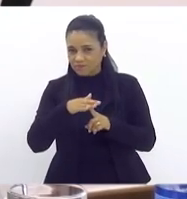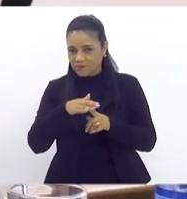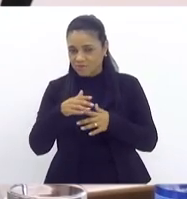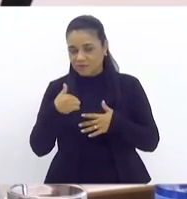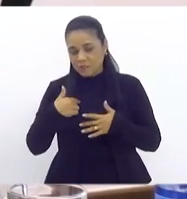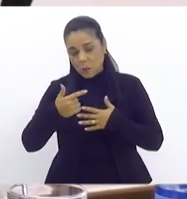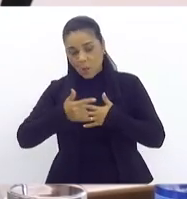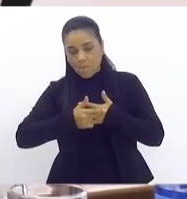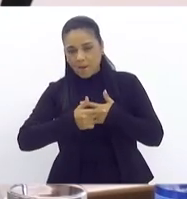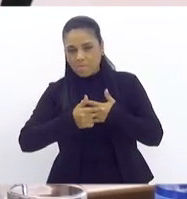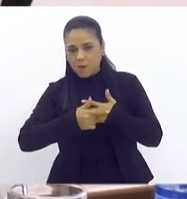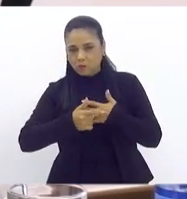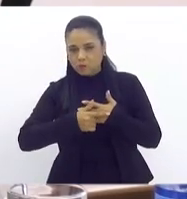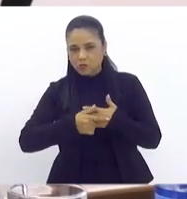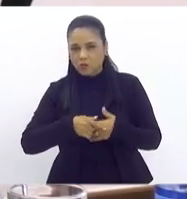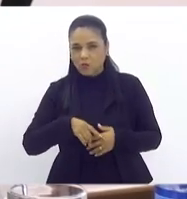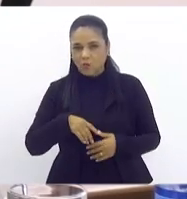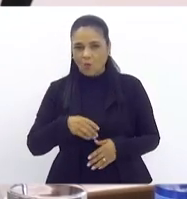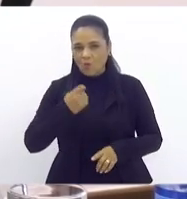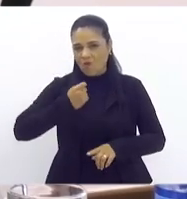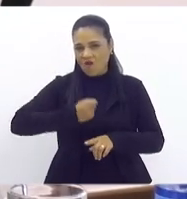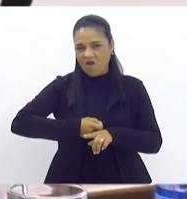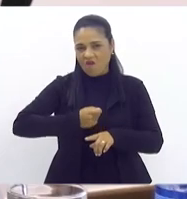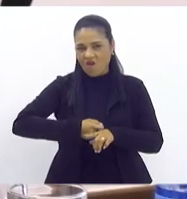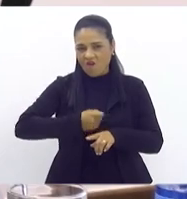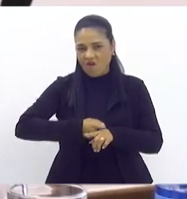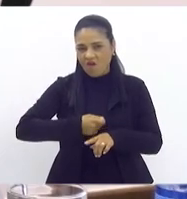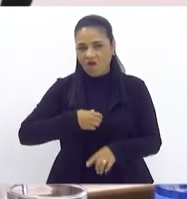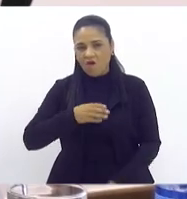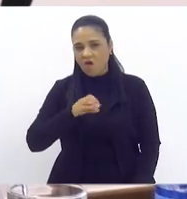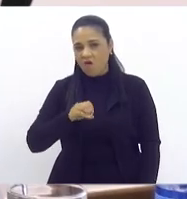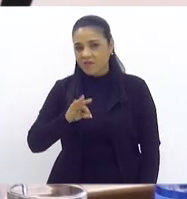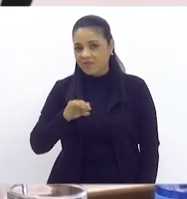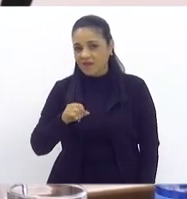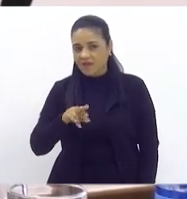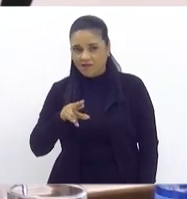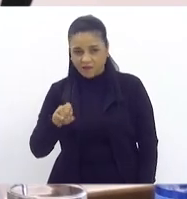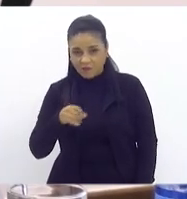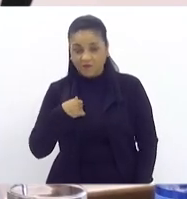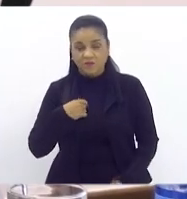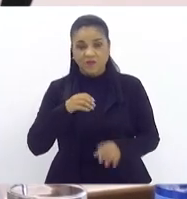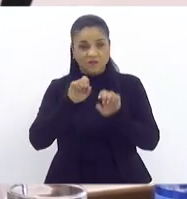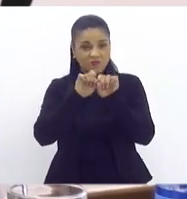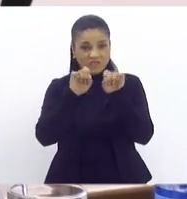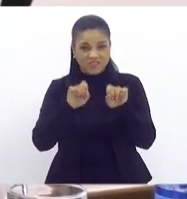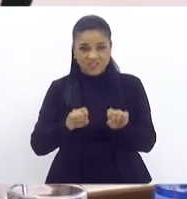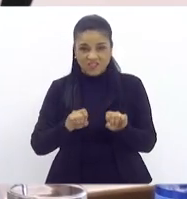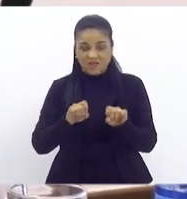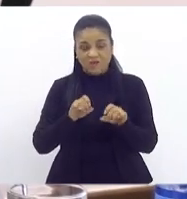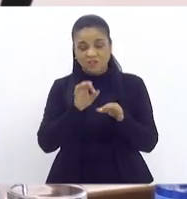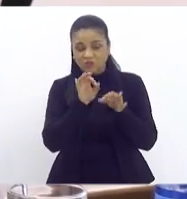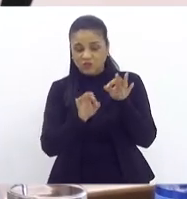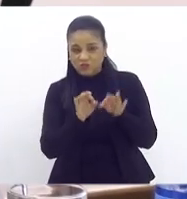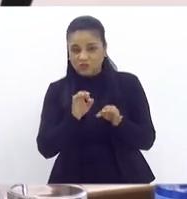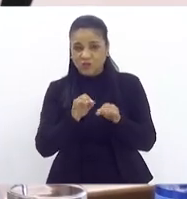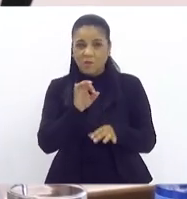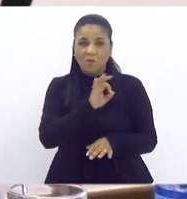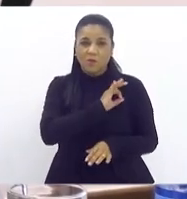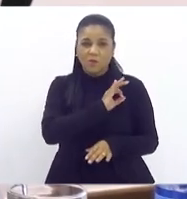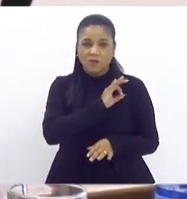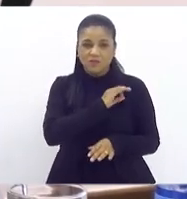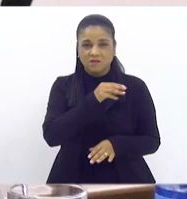de otário Porque para mim uma Justiça um sistema uma engrenagem de polícia de Ministério